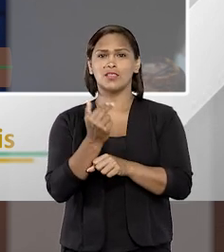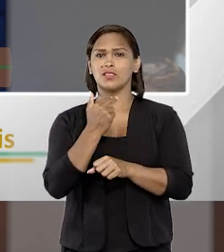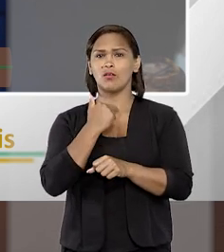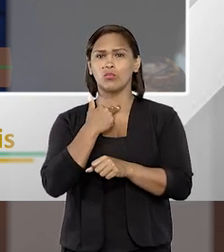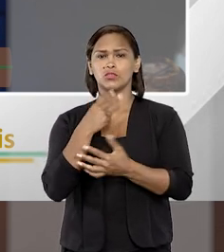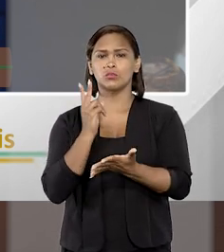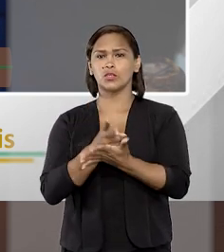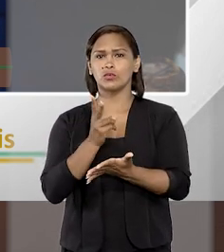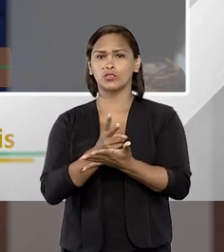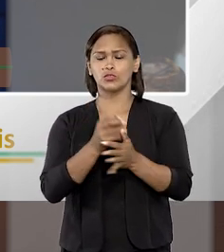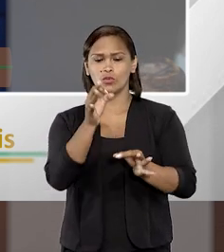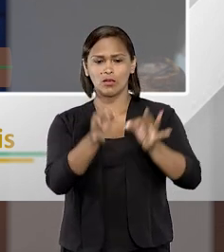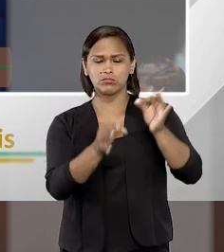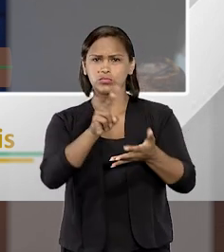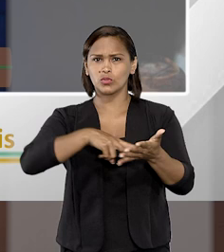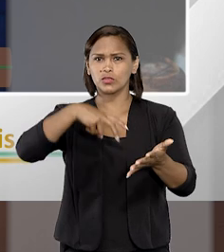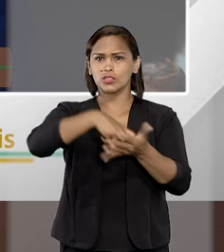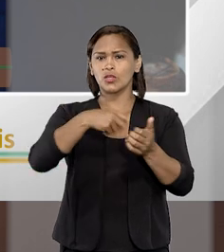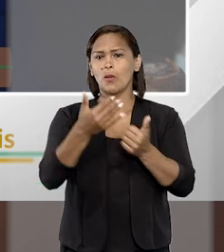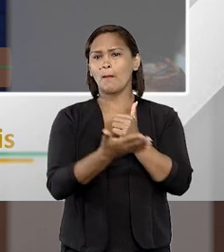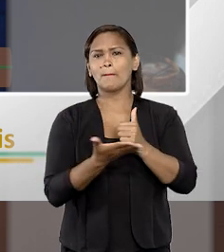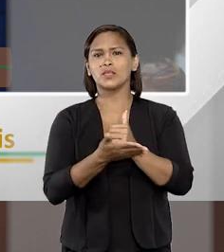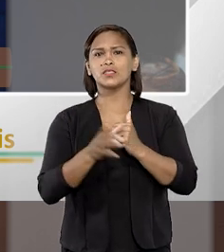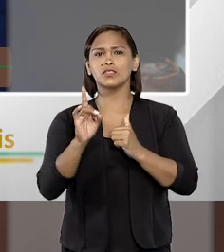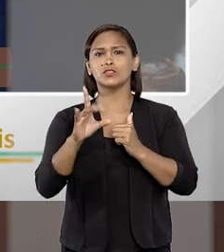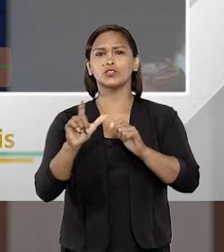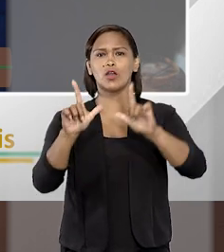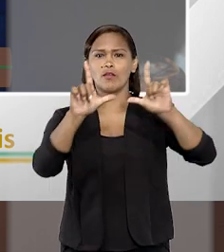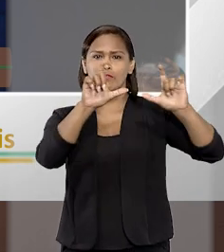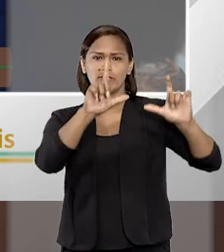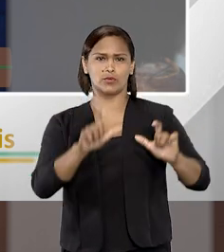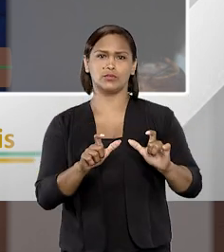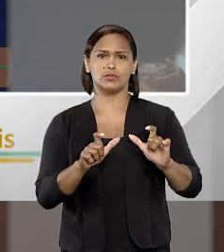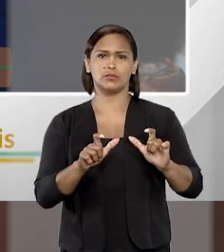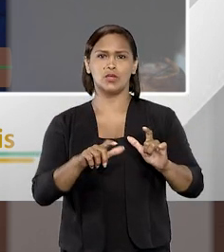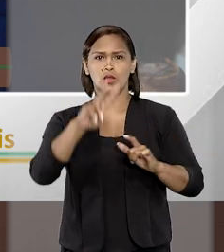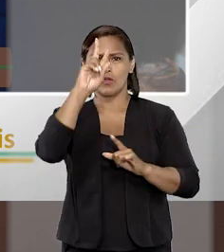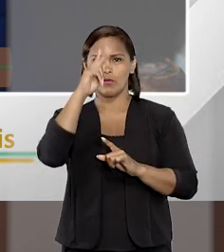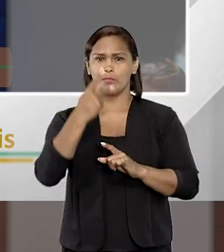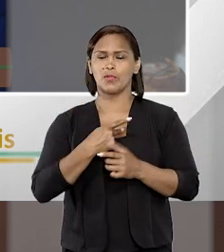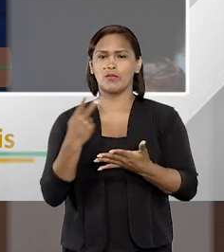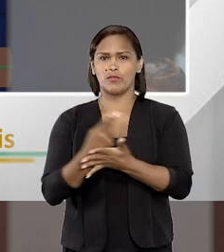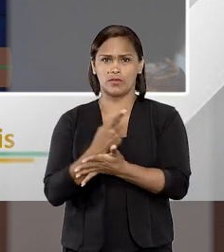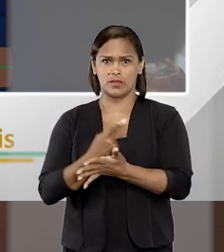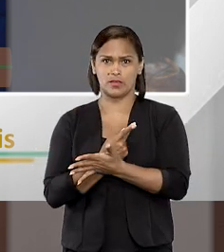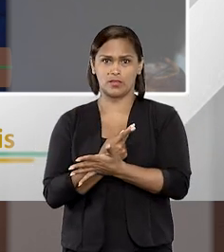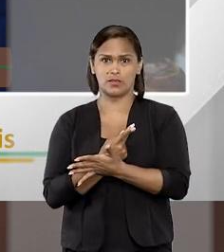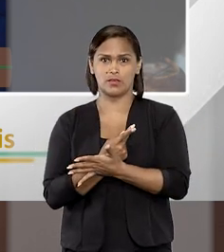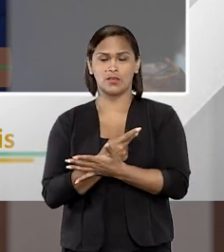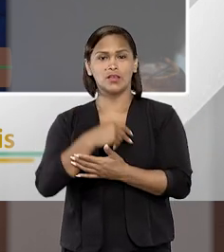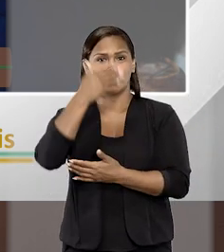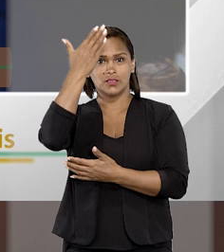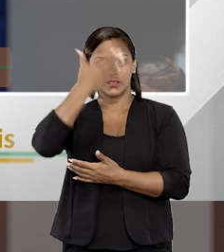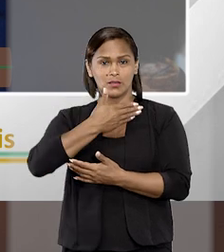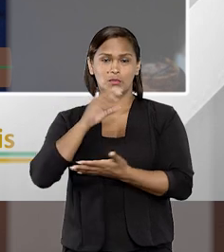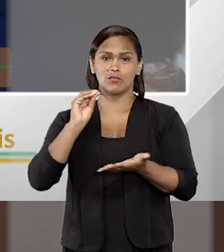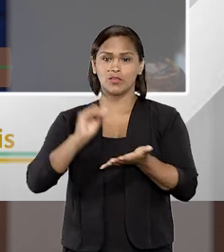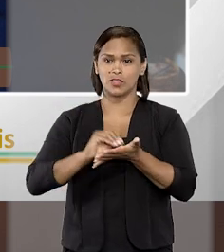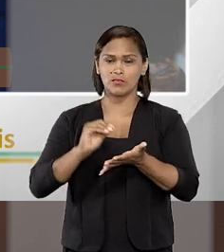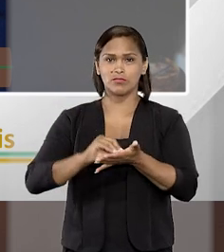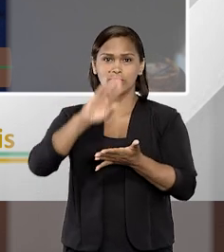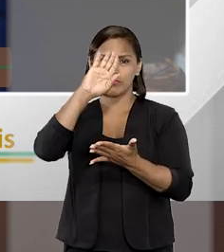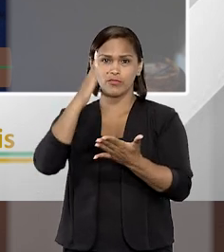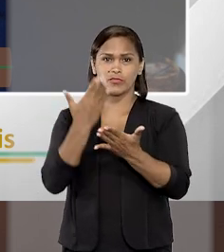tolerar condenações com base tão somente nesta prova falha nessa prova que não tem a